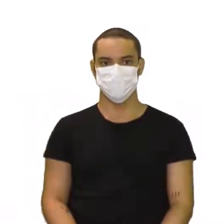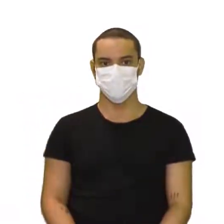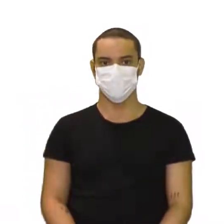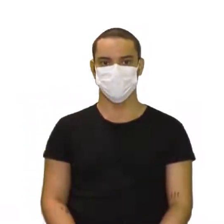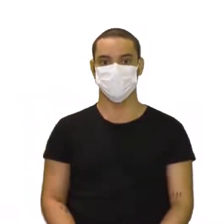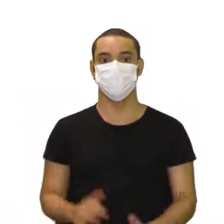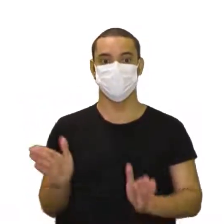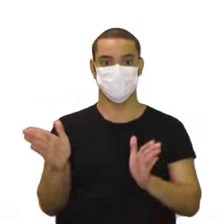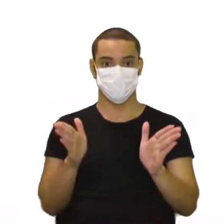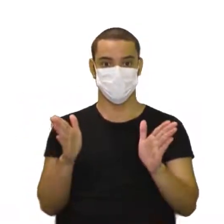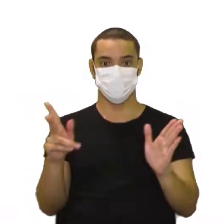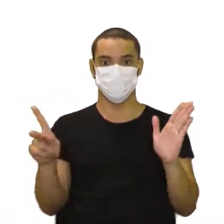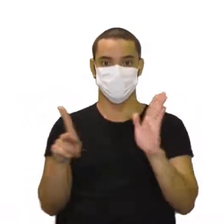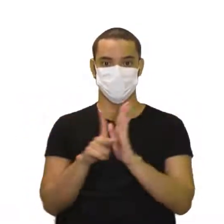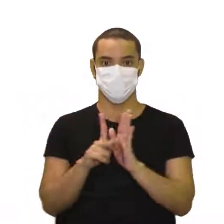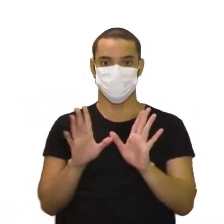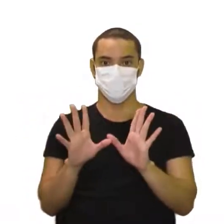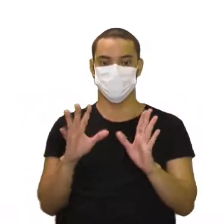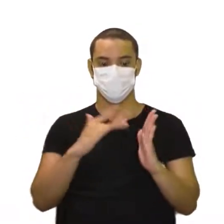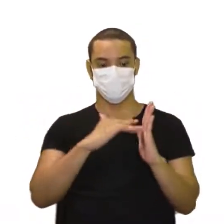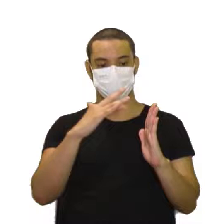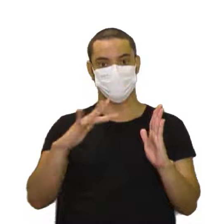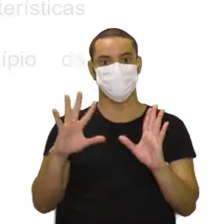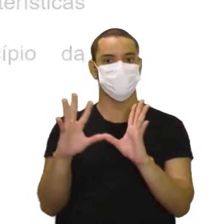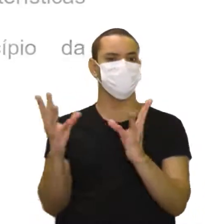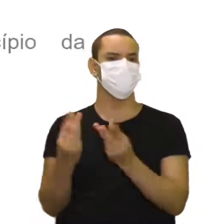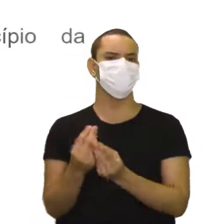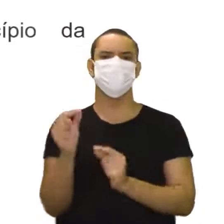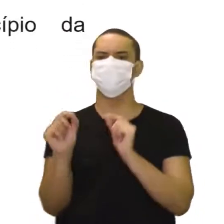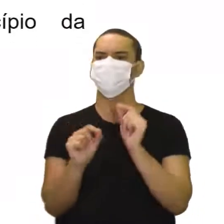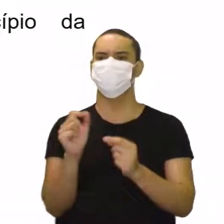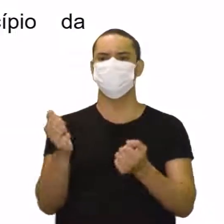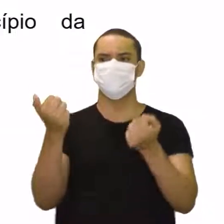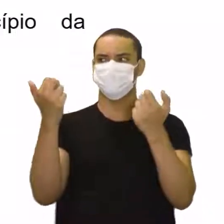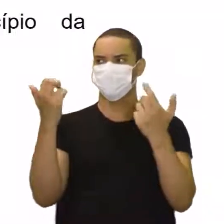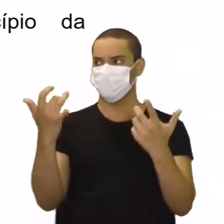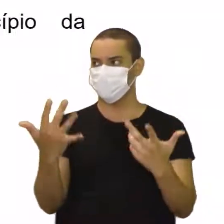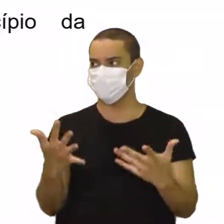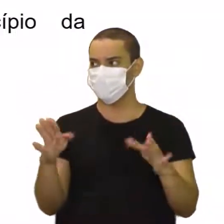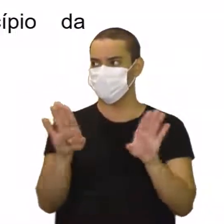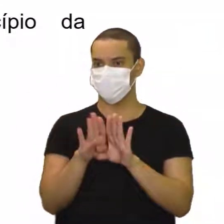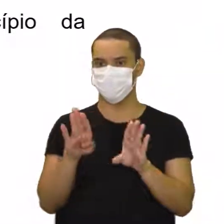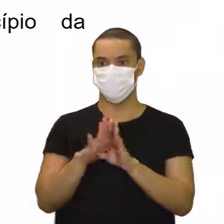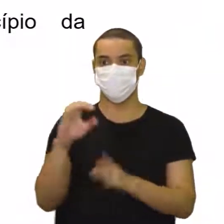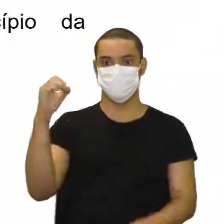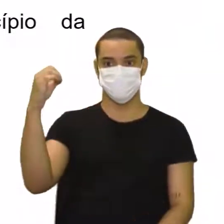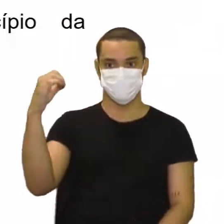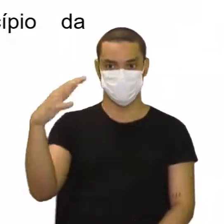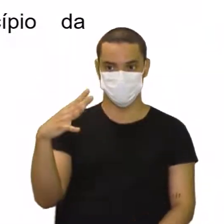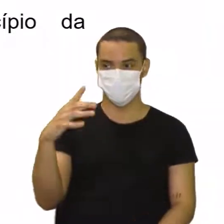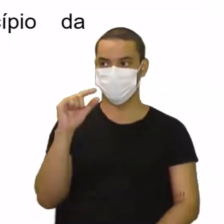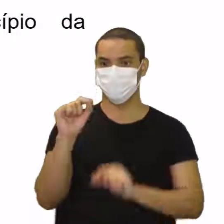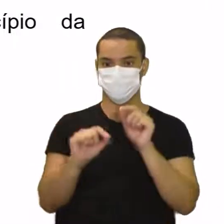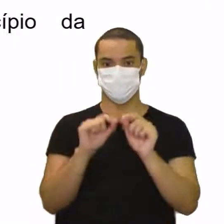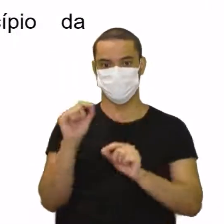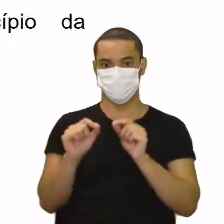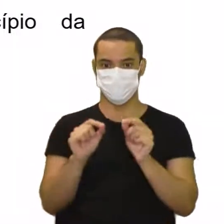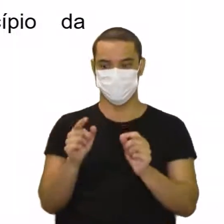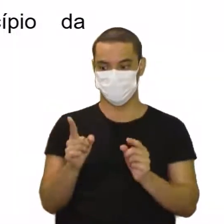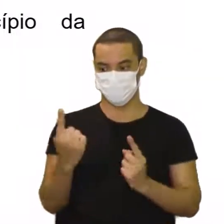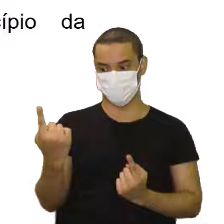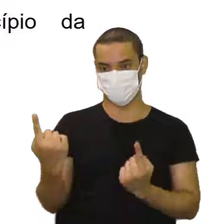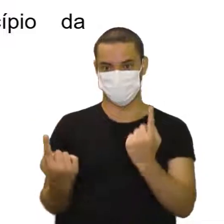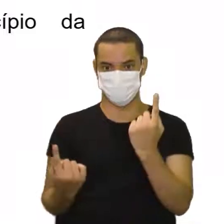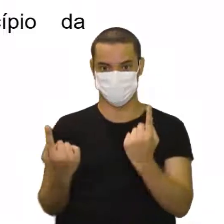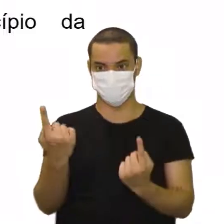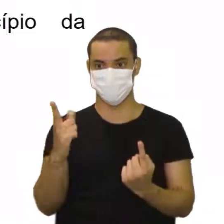dualidade onda-partícula, afinal, a luz é onda ou partícula, foi explicado, né? A luz tem uma natureza dual, isto